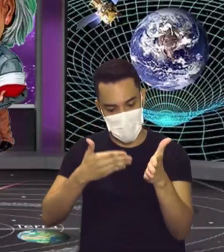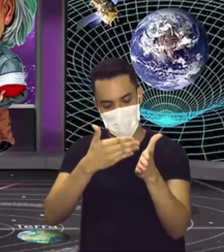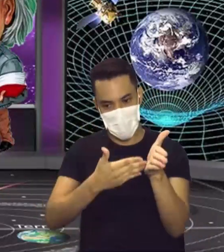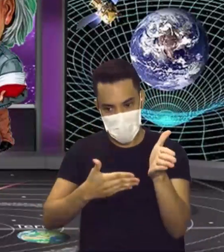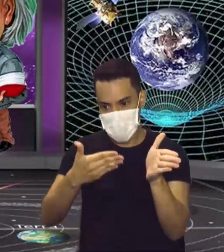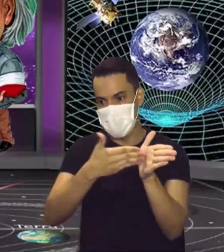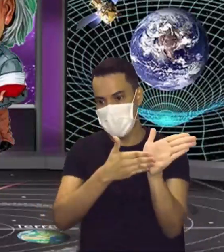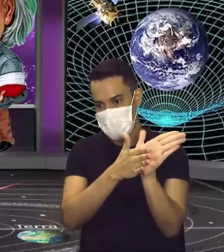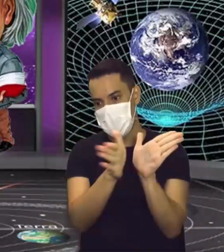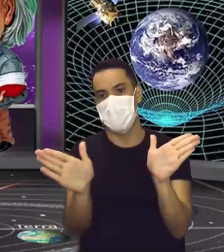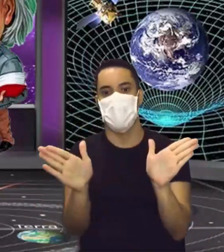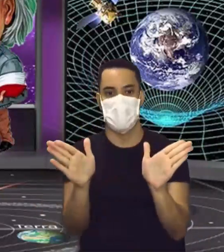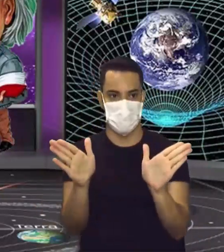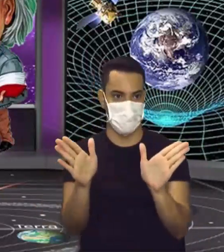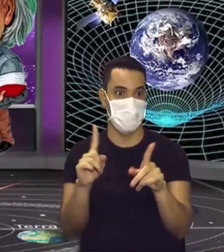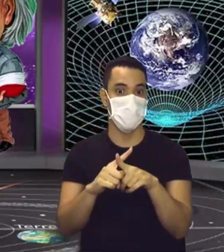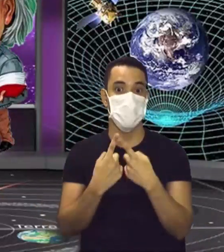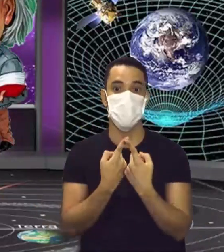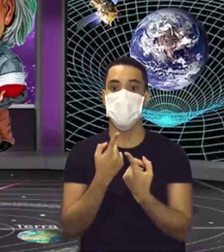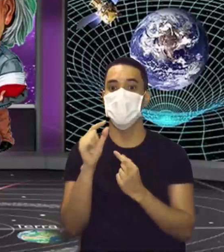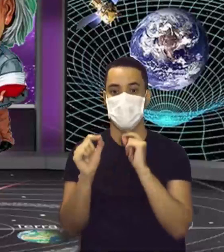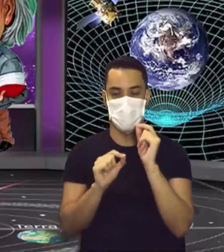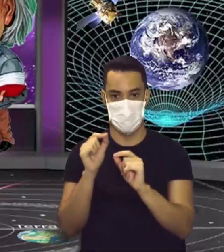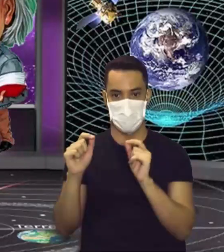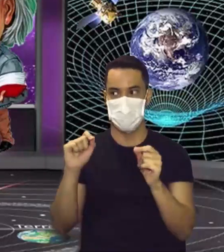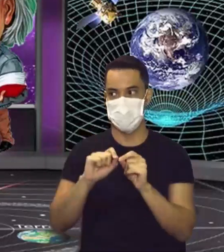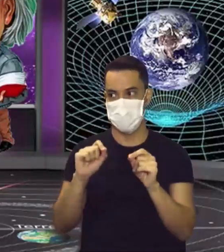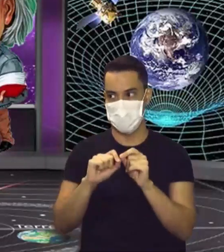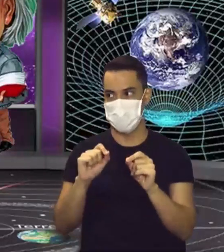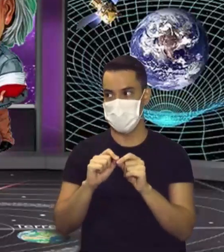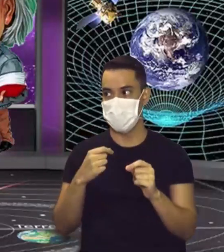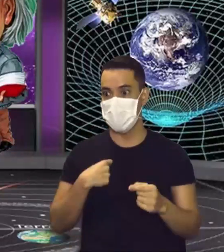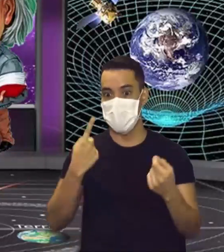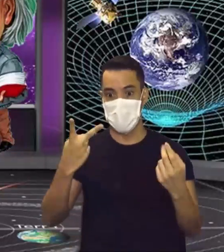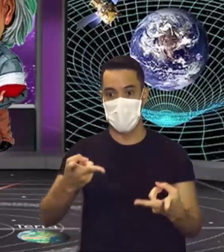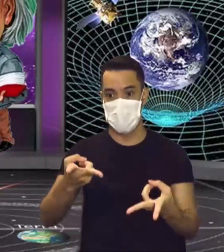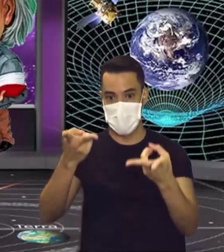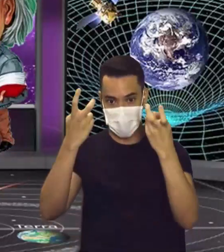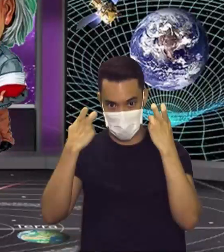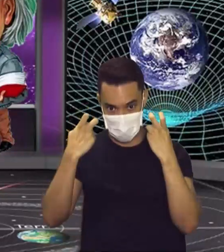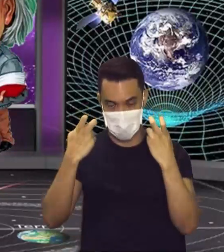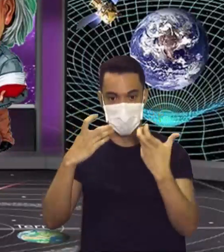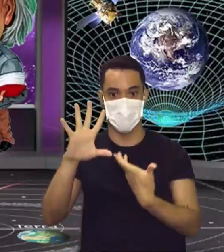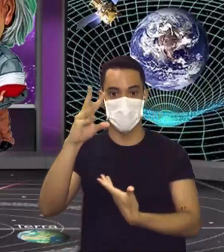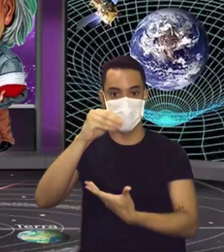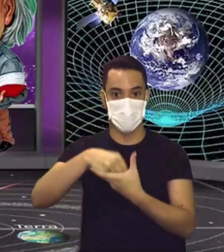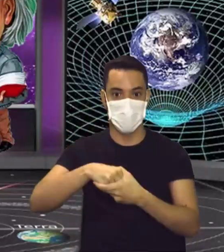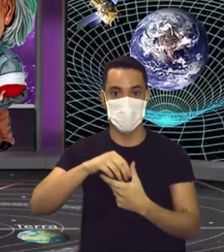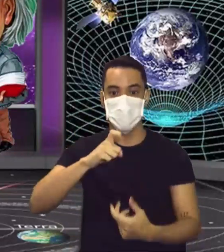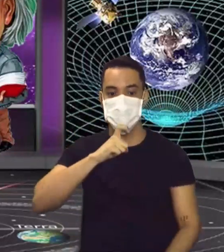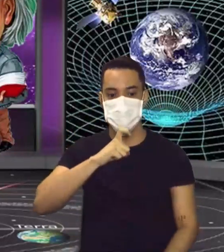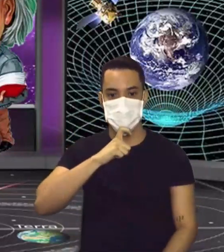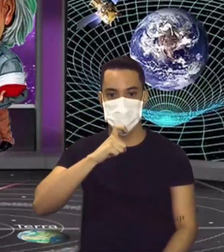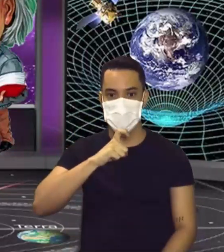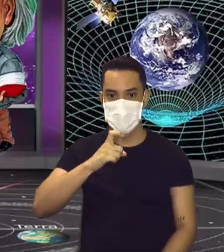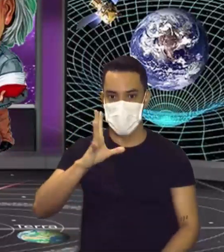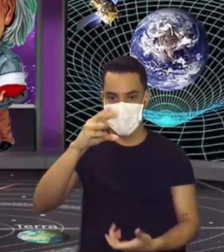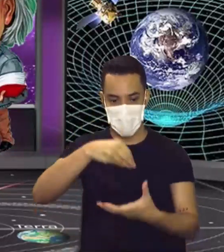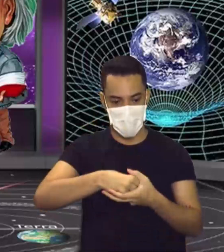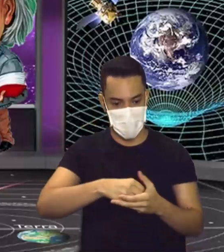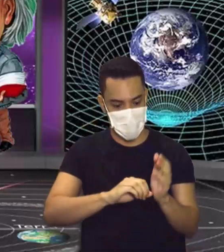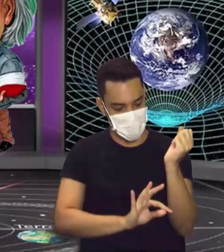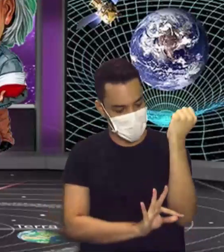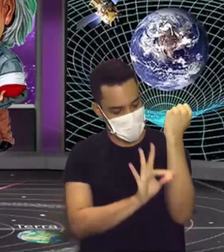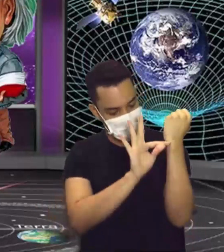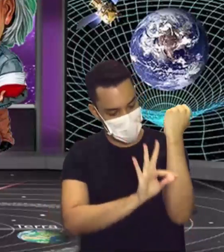resistência elétrica, ok? Mas o que ele fez? Ele percebeu que resfriando o mercúrio a uma